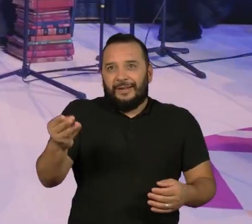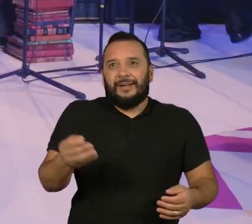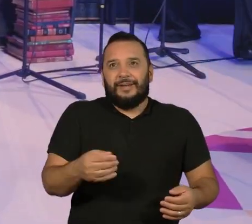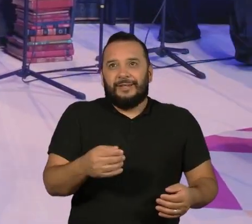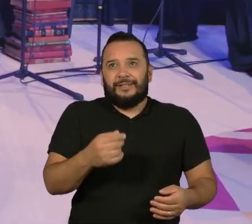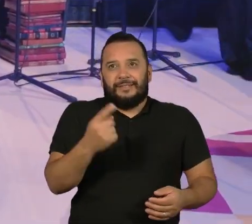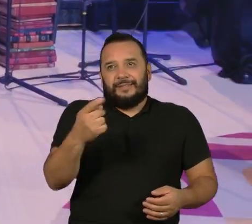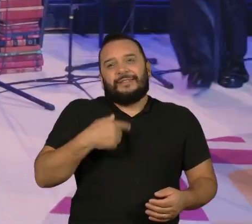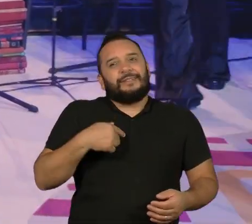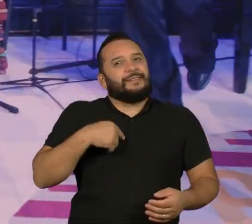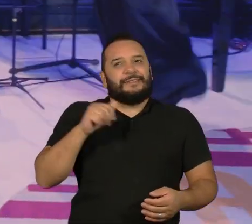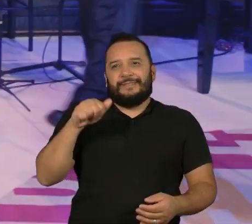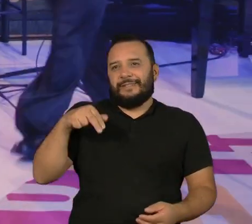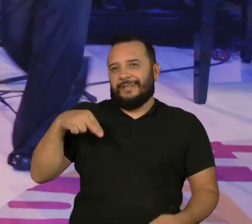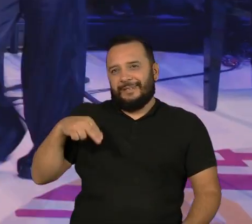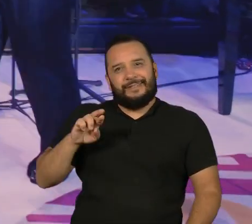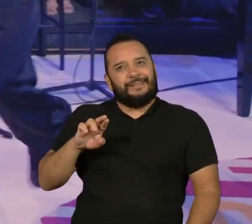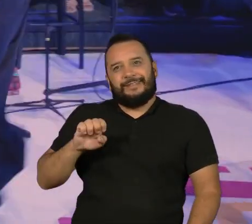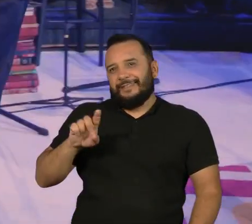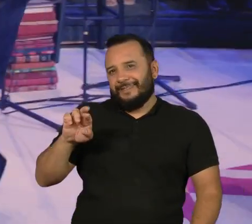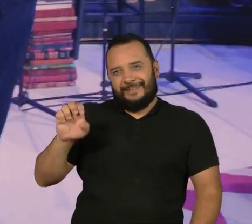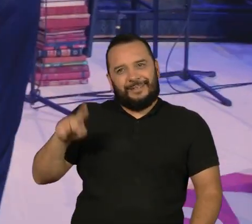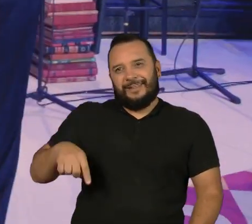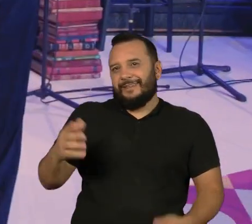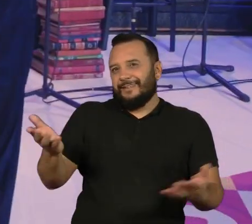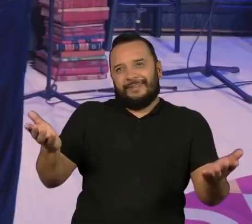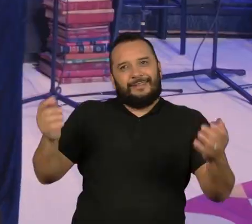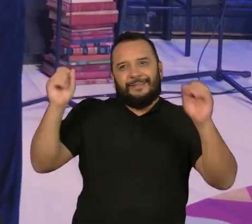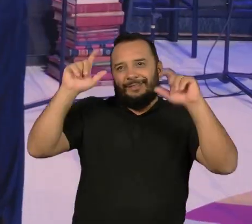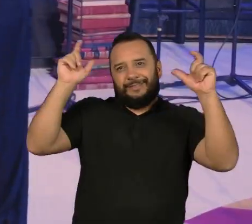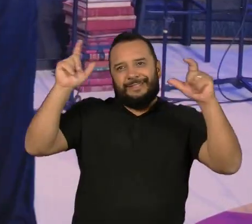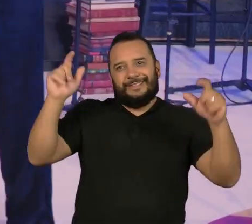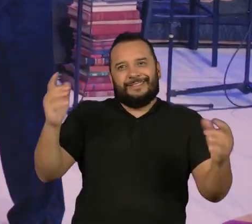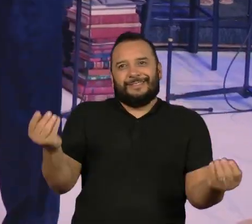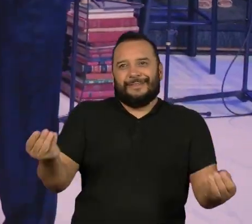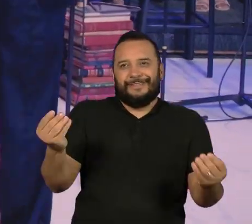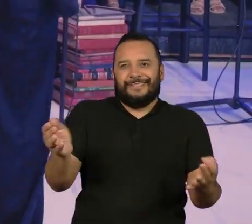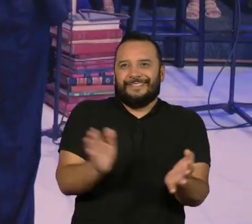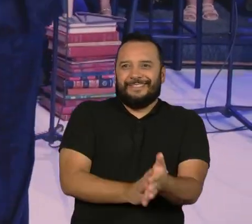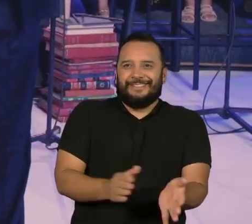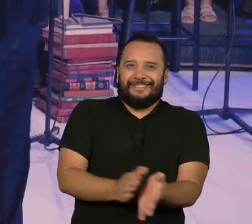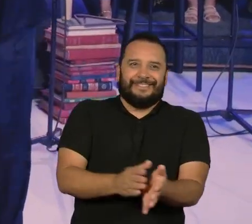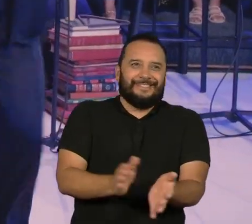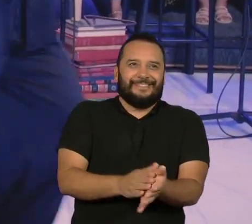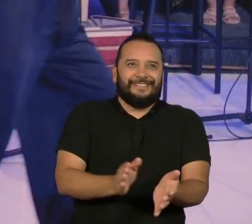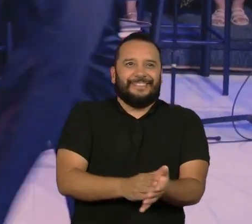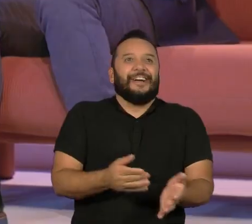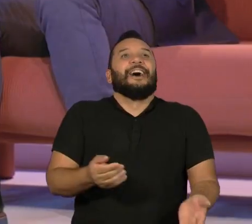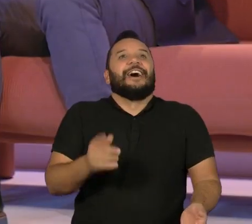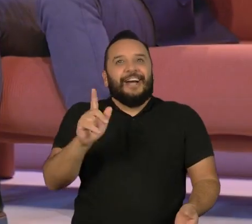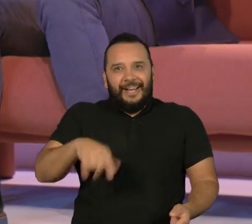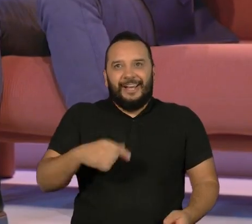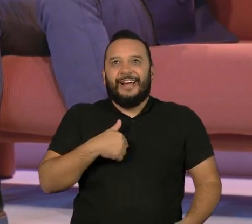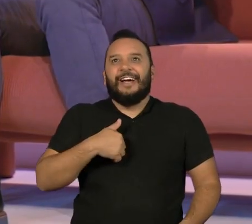Dá esse André surpreendente aí, ó. Obrigado, André. Valeu. Aí, ó.